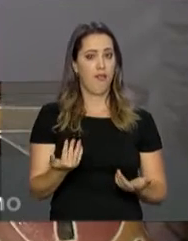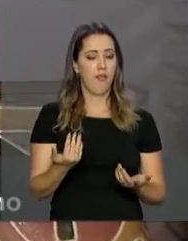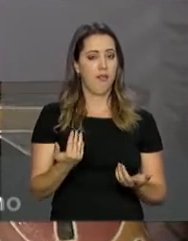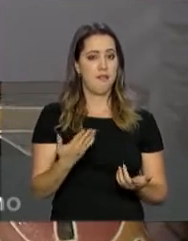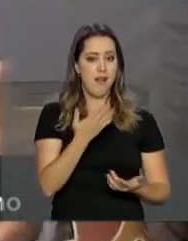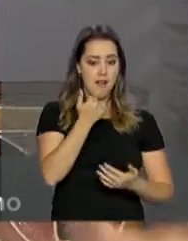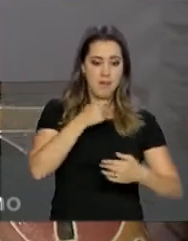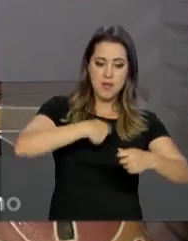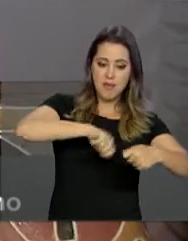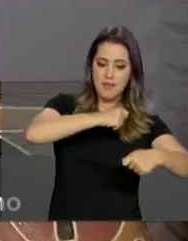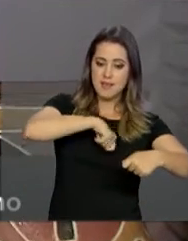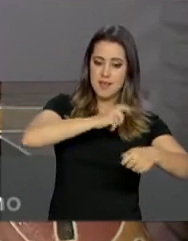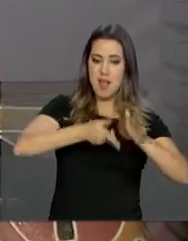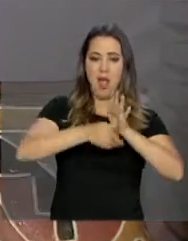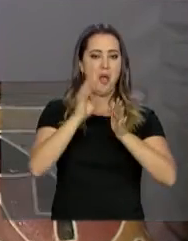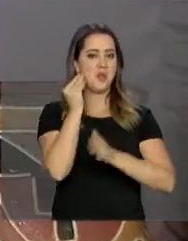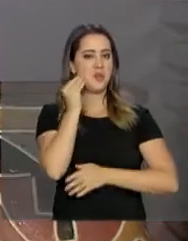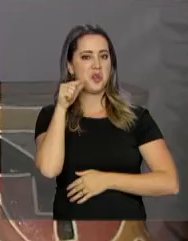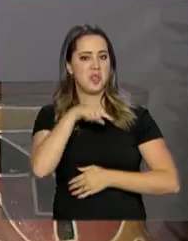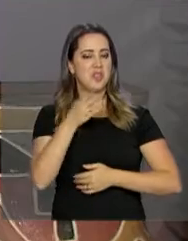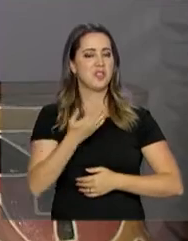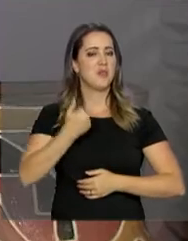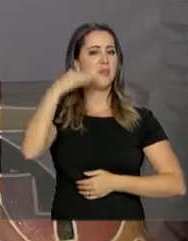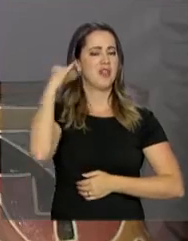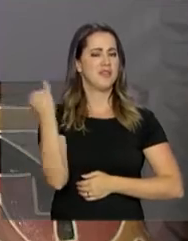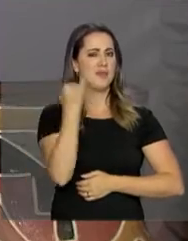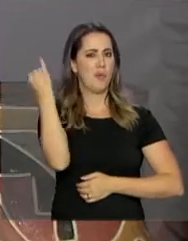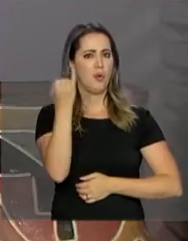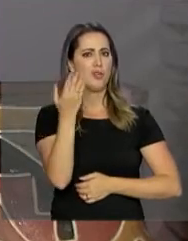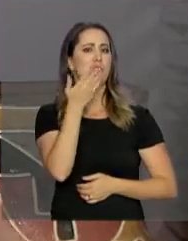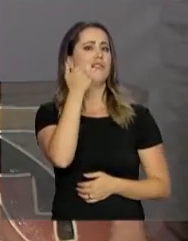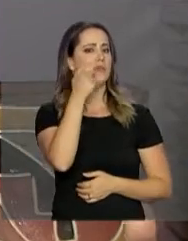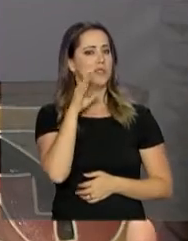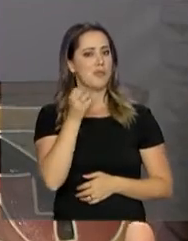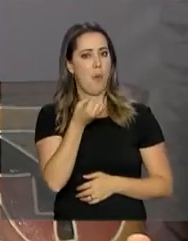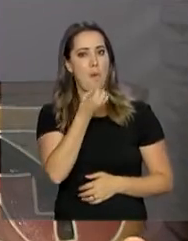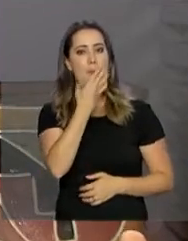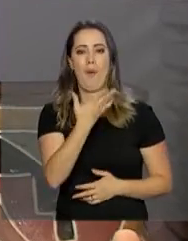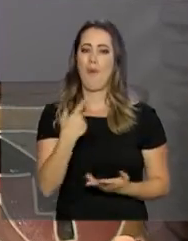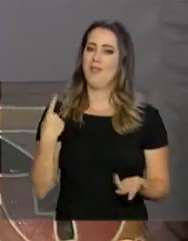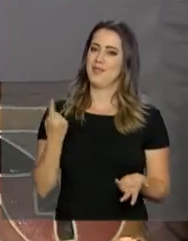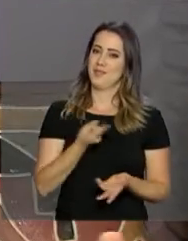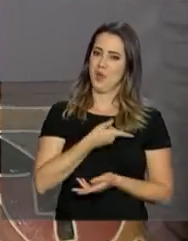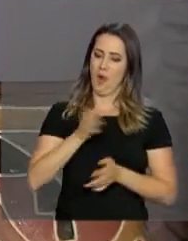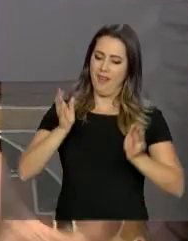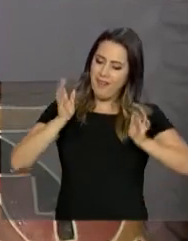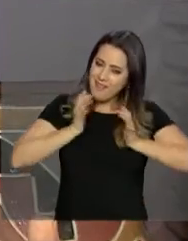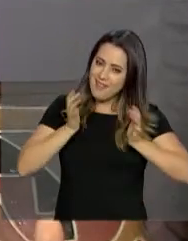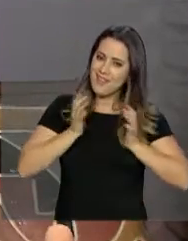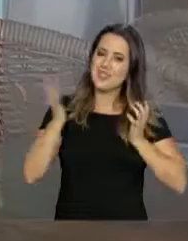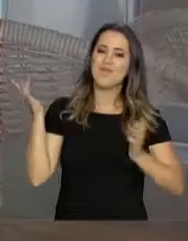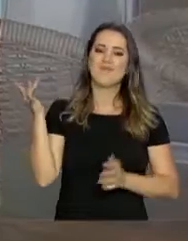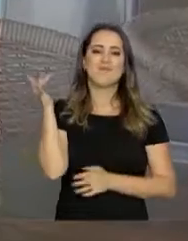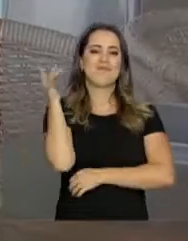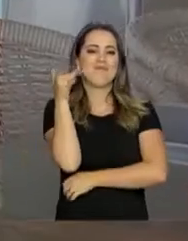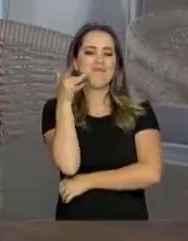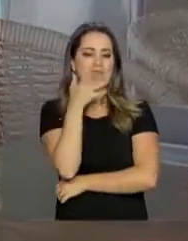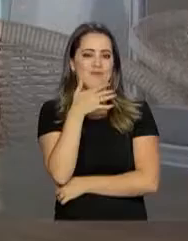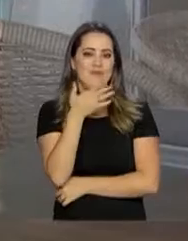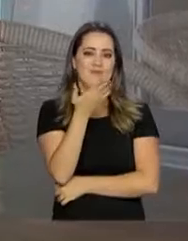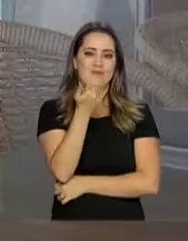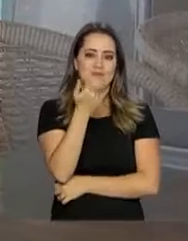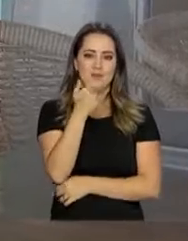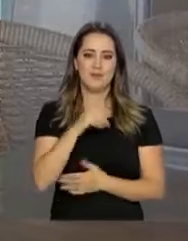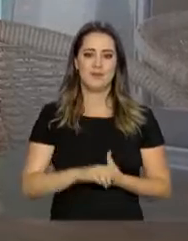de outras pessoas que ele pode ter no país que visito e e isso é o caso do brasil nós temos uma riqueza culinária excepcional cristian é